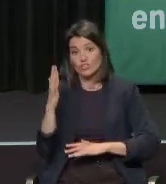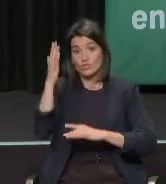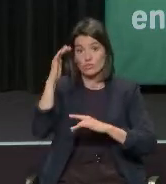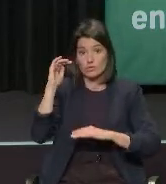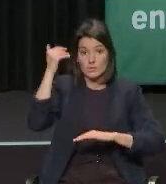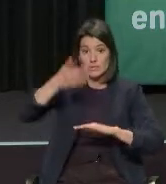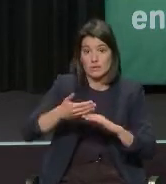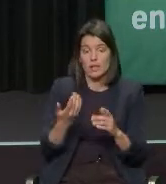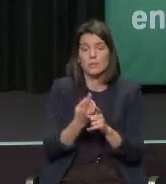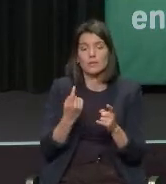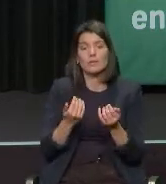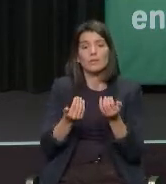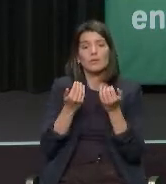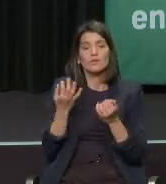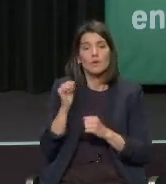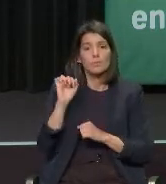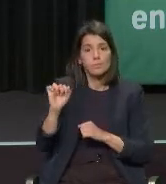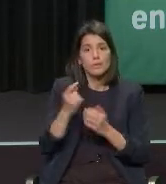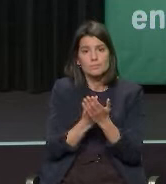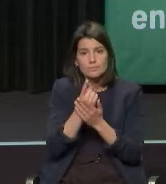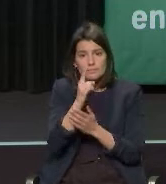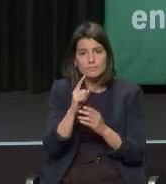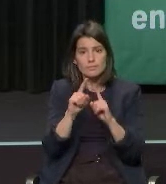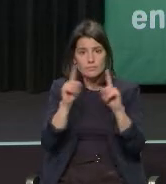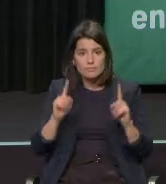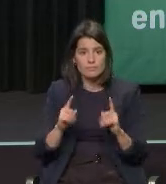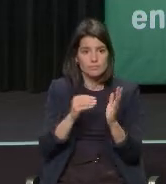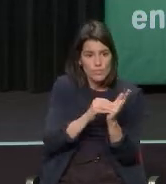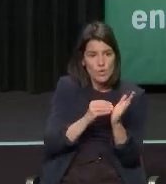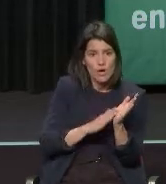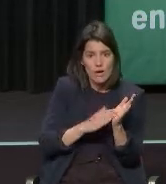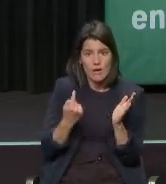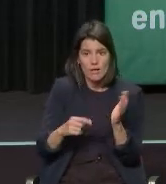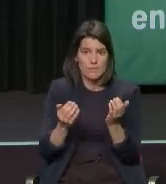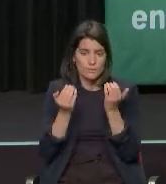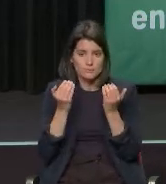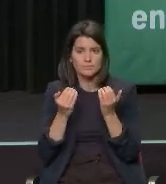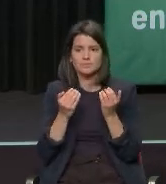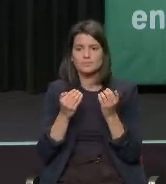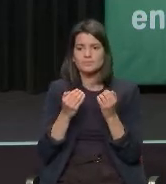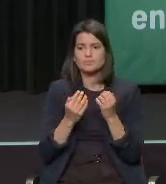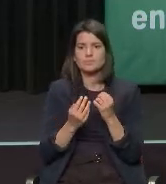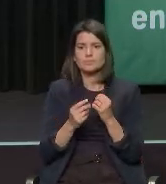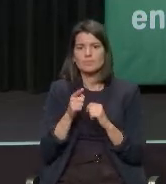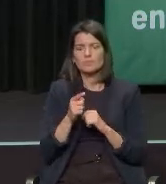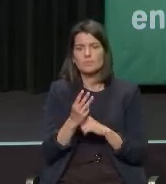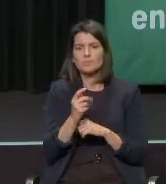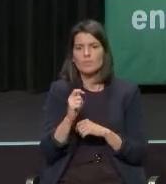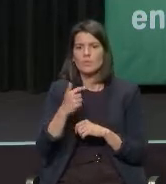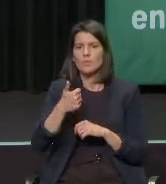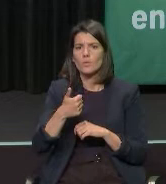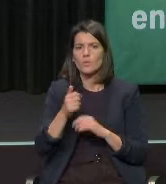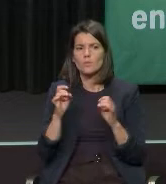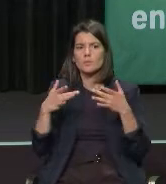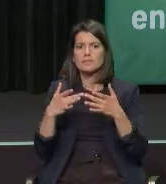recolhidos, são georreferenciados e, portanto, é possível ter já a informação. Naquelas websites que eu vos mostrei, existe um